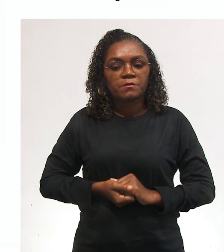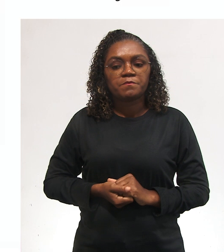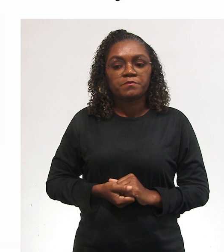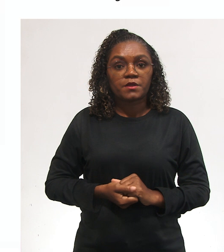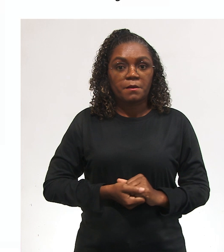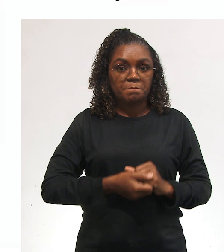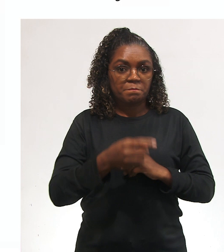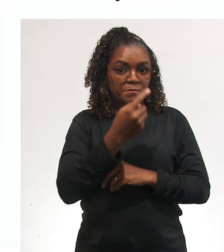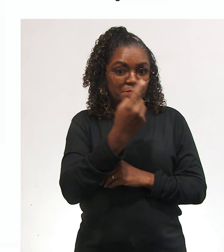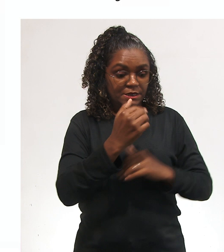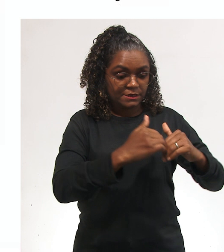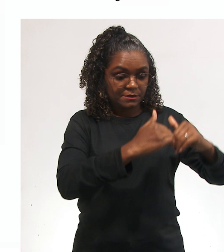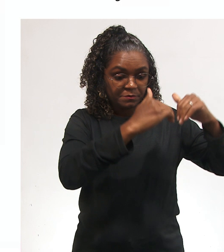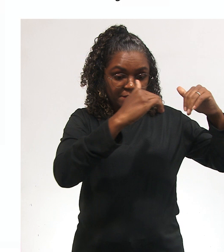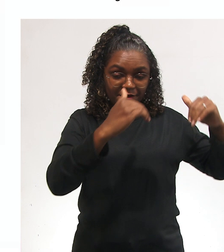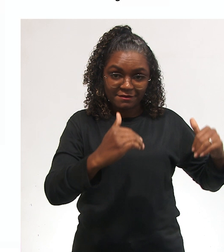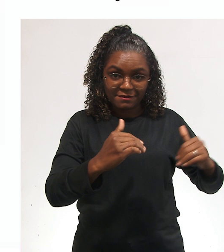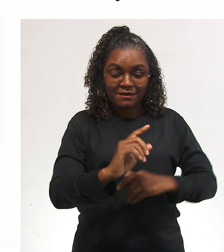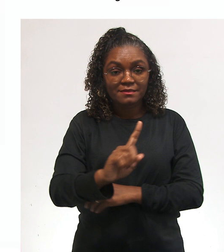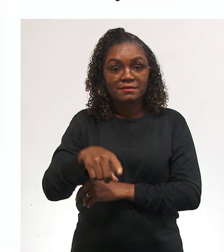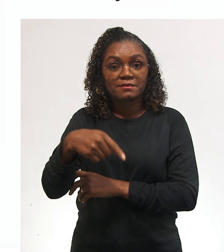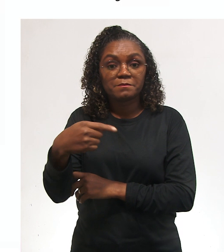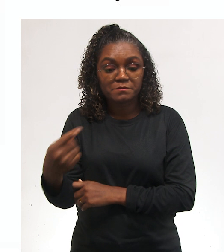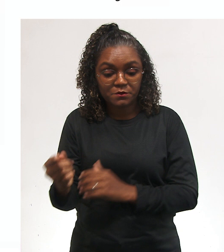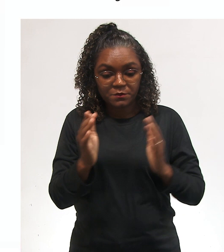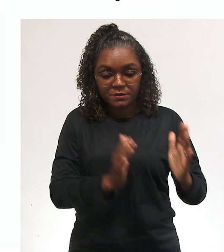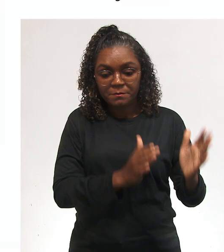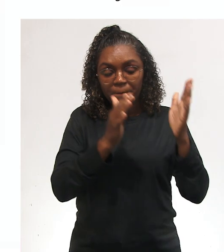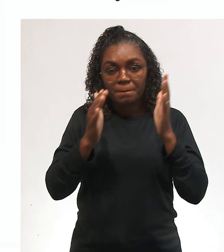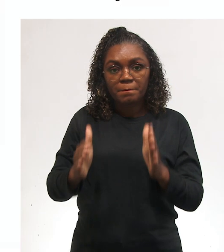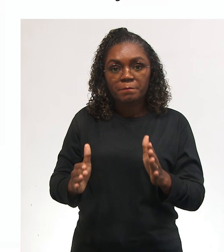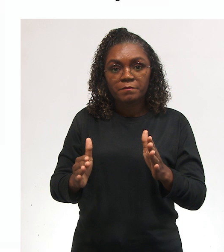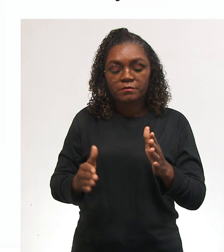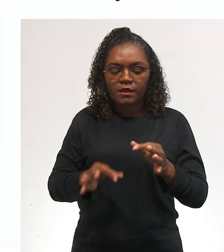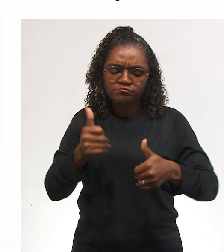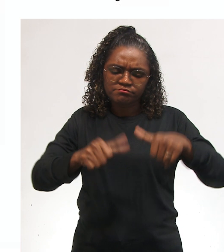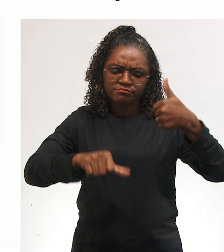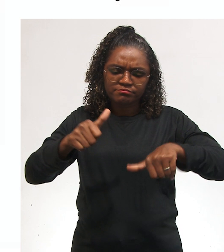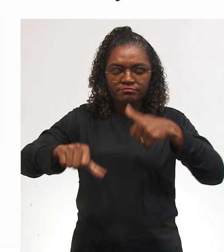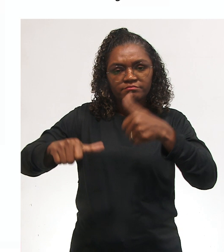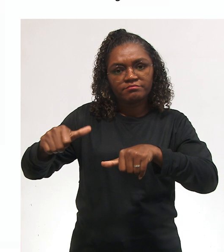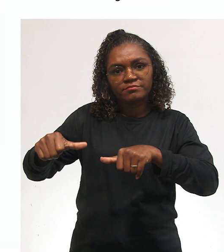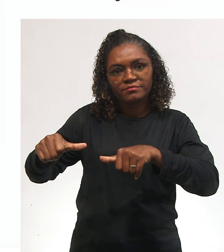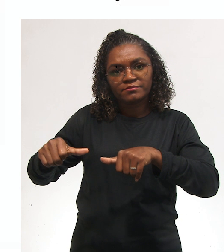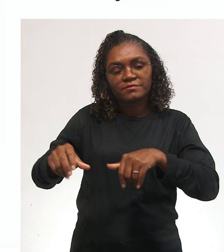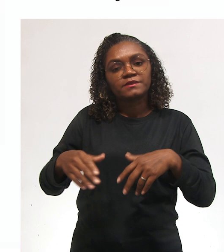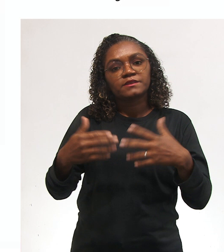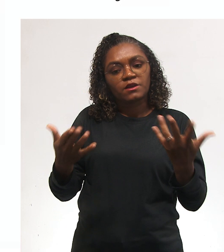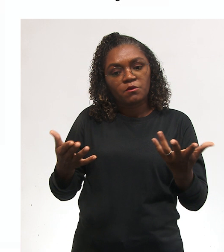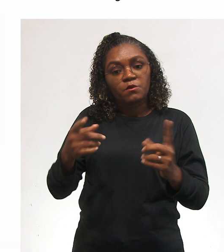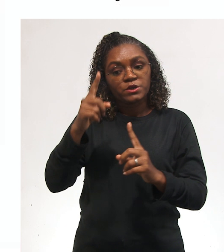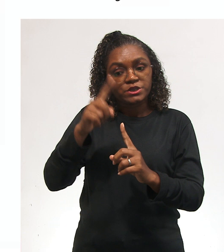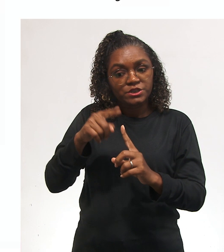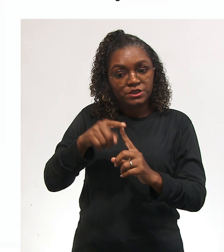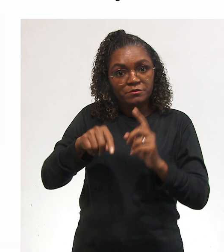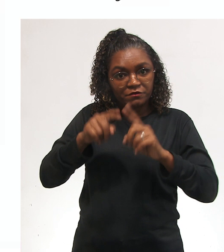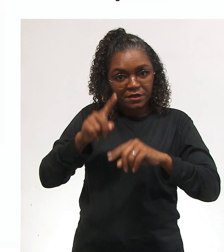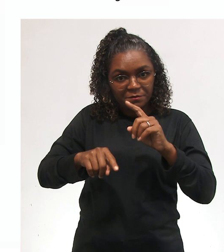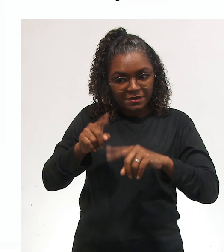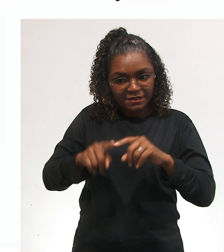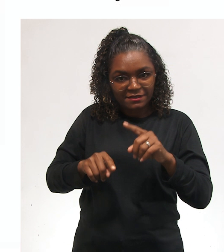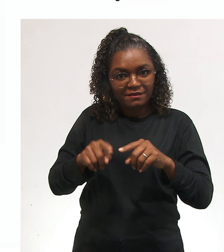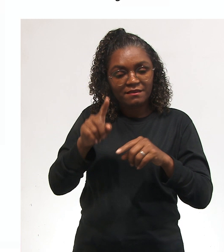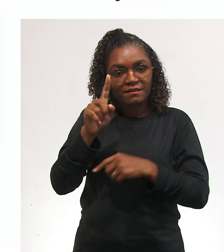nessa fase é que elas vão ser avaliadas e criticadas. Então, o brainstorming, essa